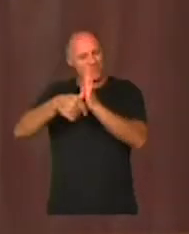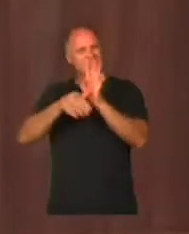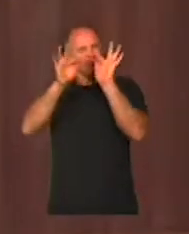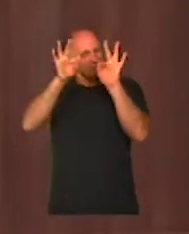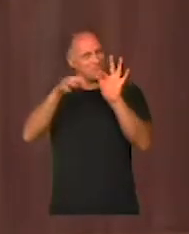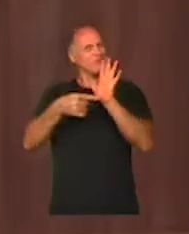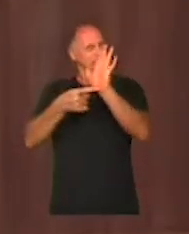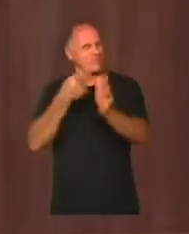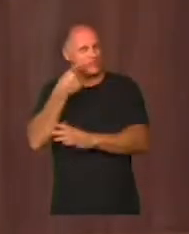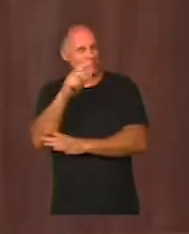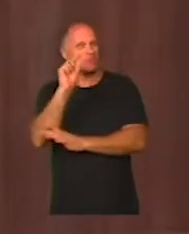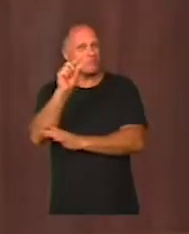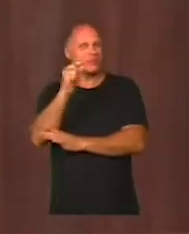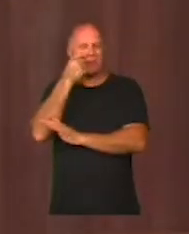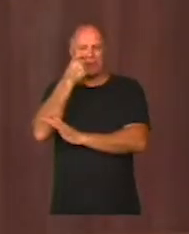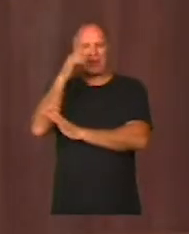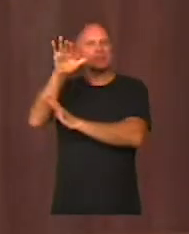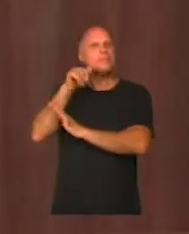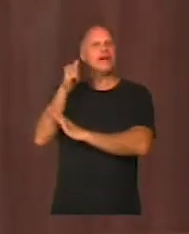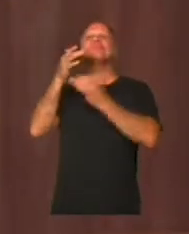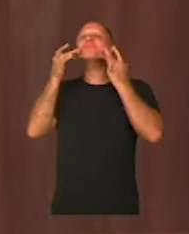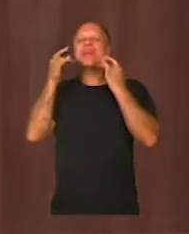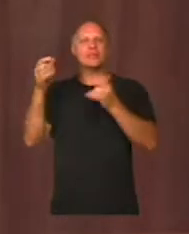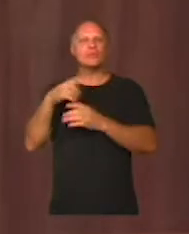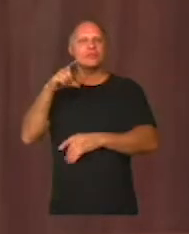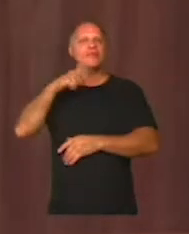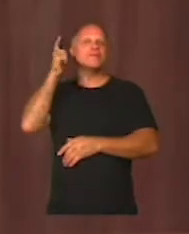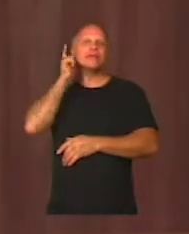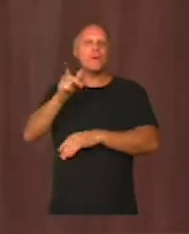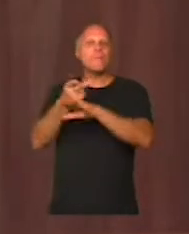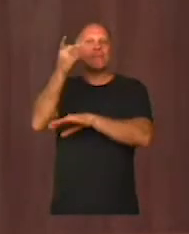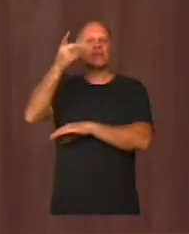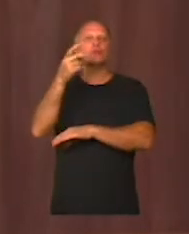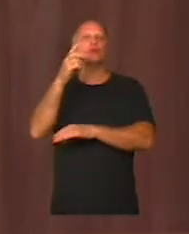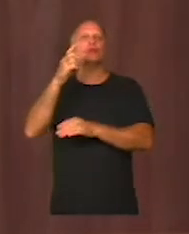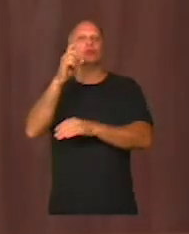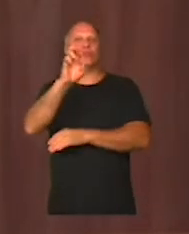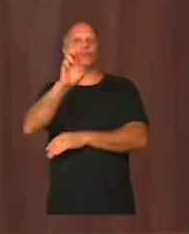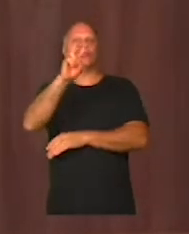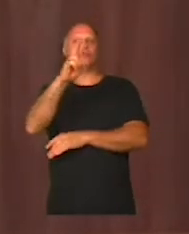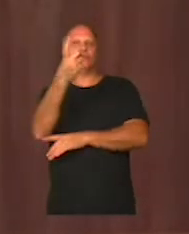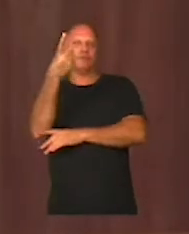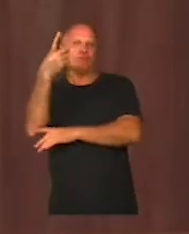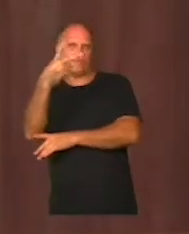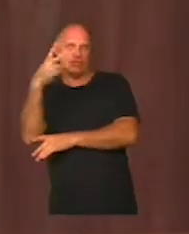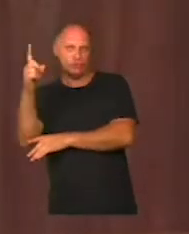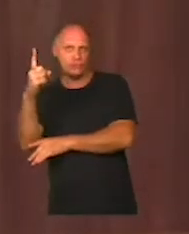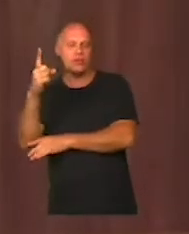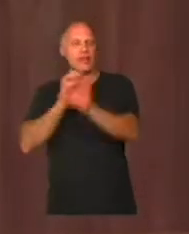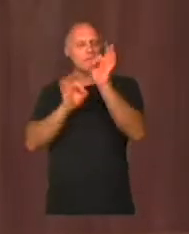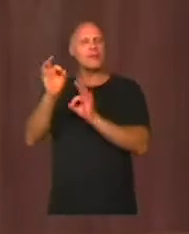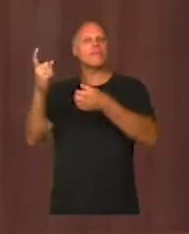aí dessa chamada desse teatro. Foi ganhador do edital de 2021 e se prepara, então, para